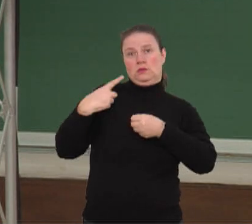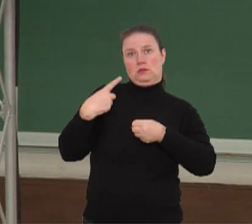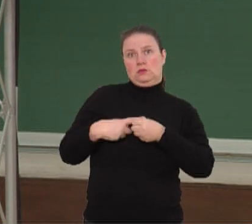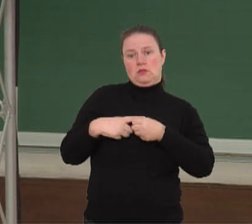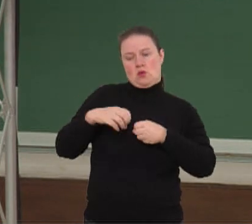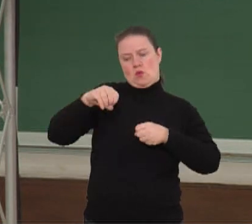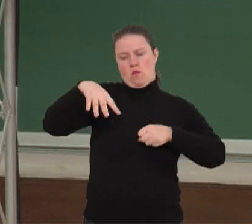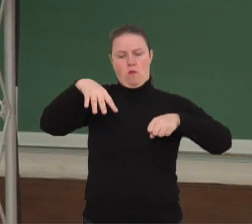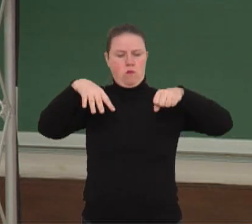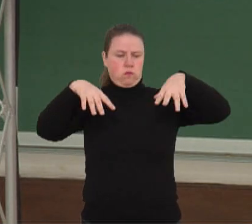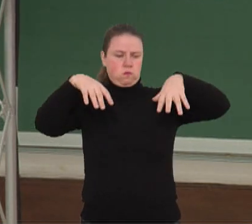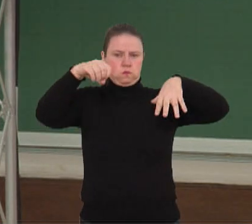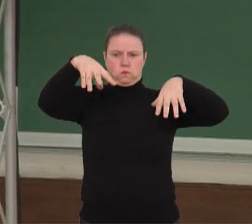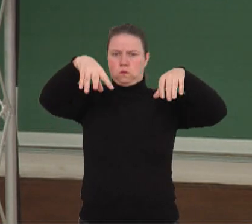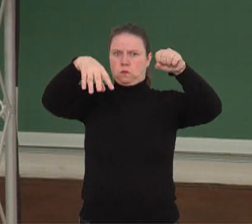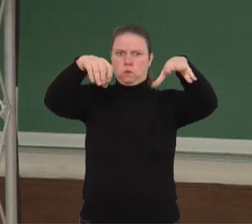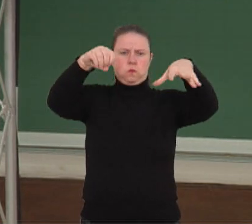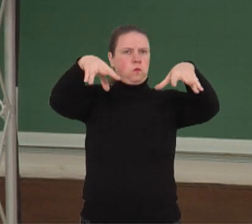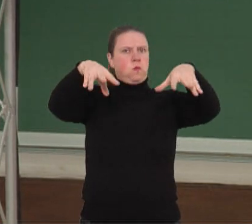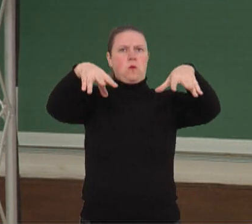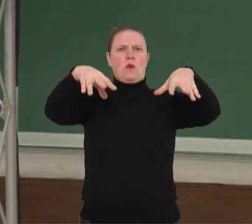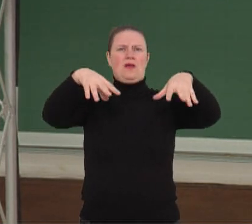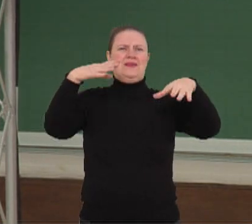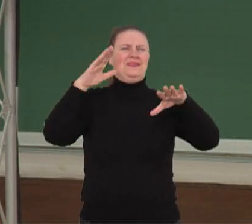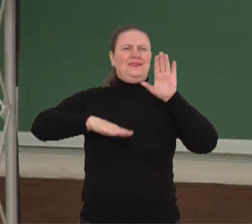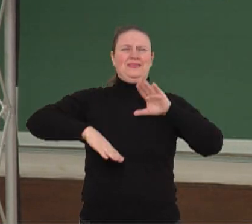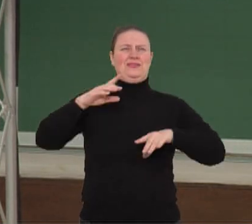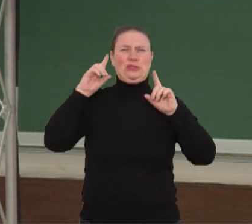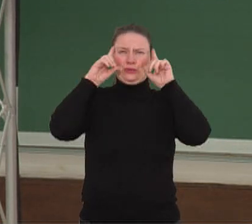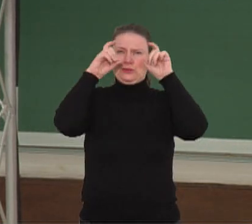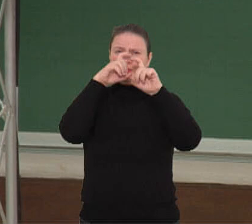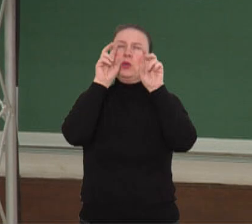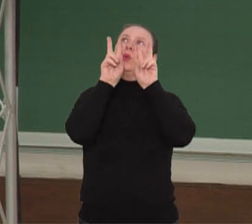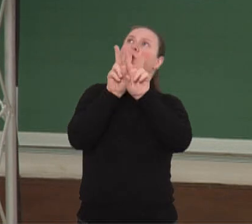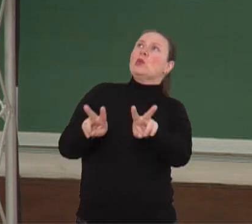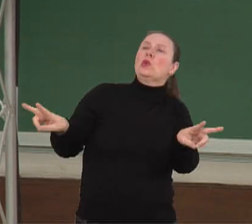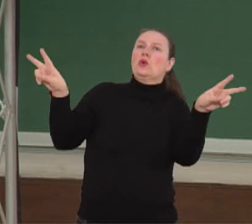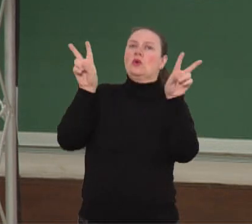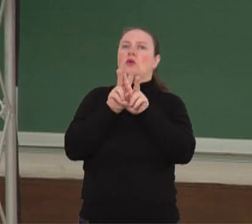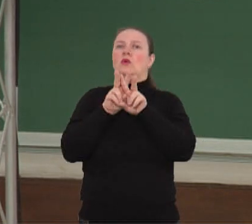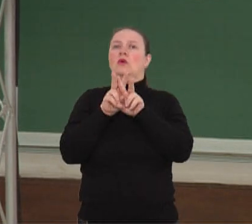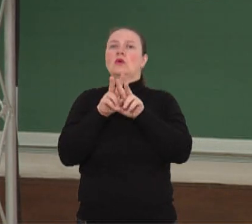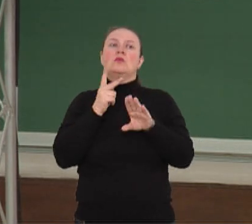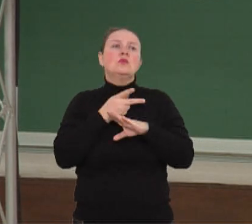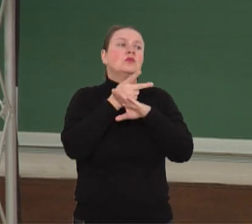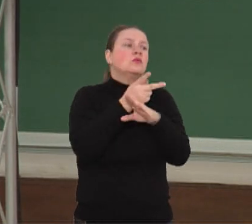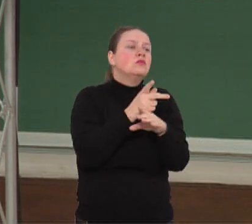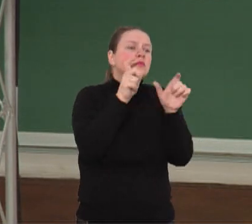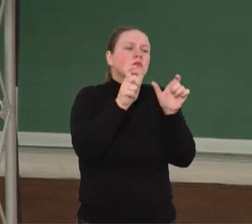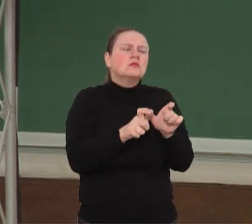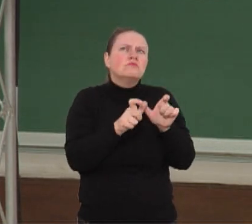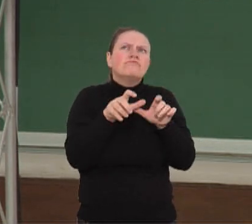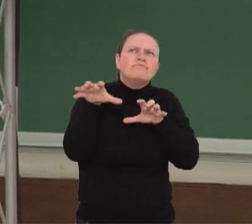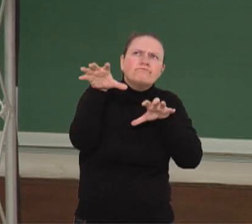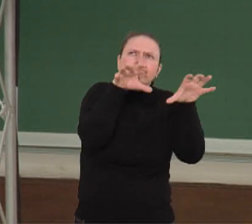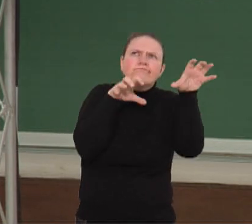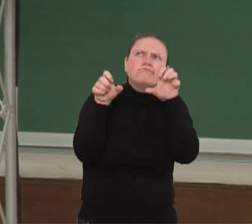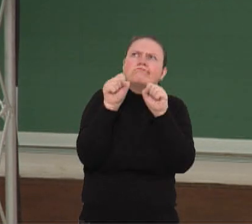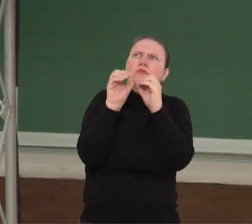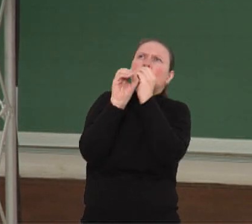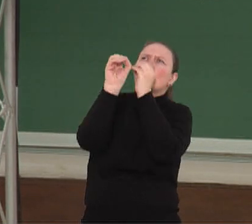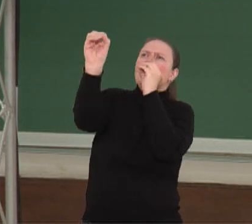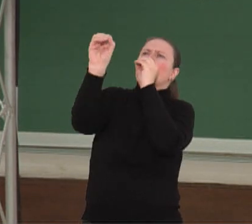pouco distante das estrelas, porque dificulta a visualização. Busquem os lugares pouco iluminados. Estamos num ano de sequências